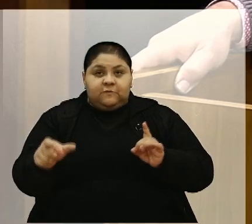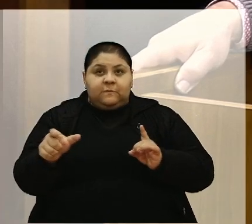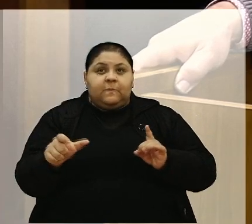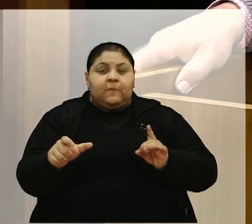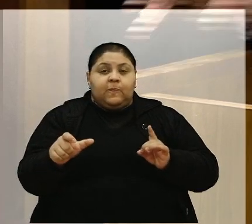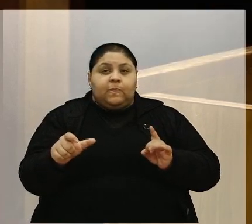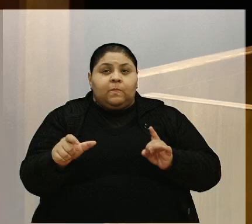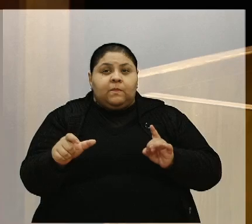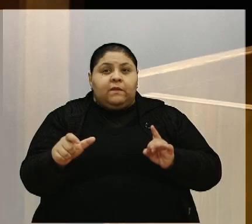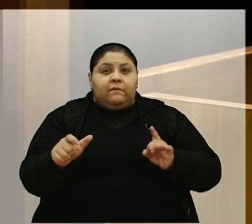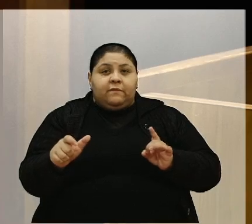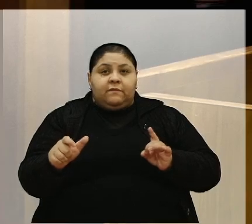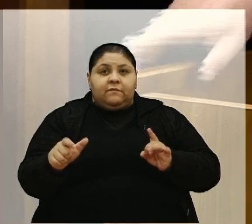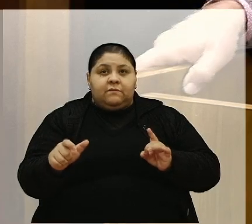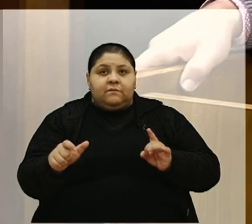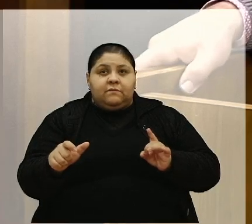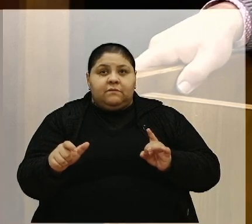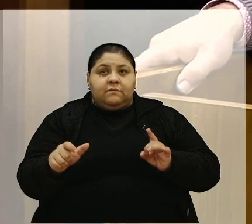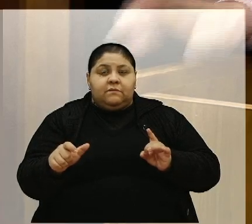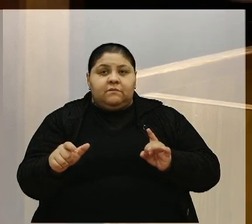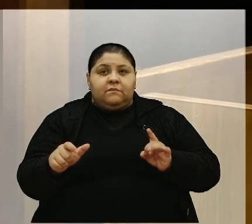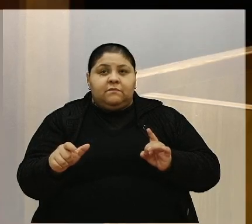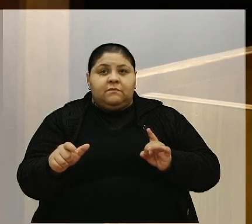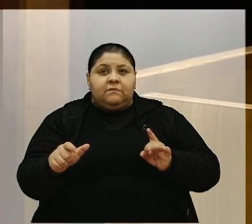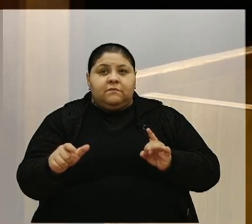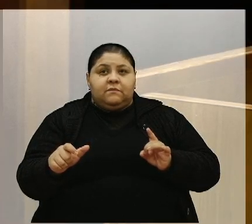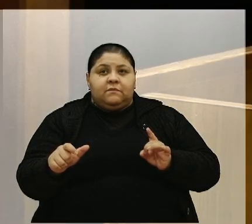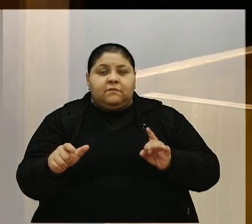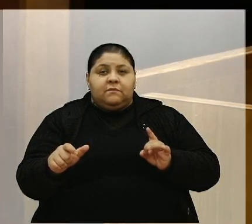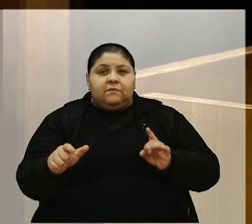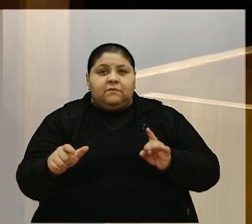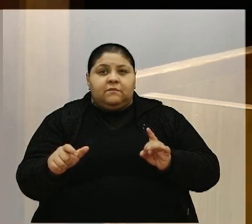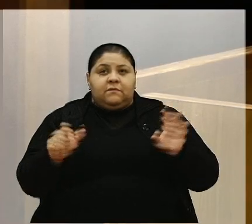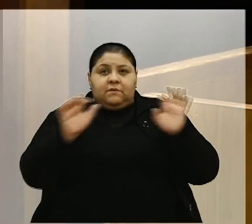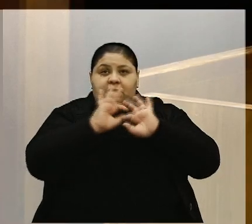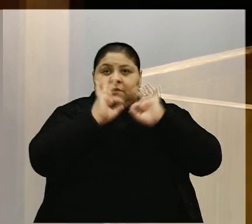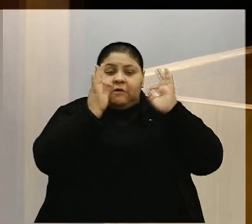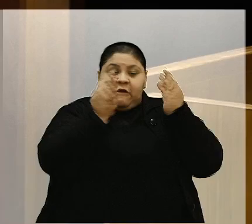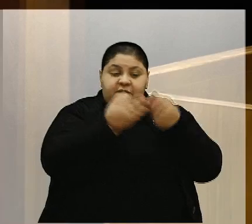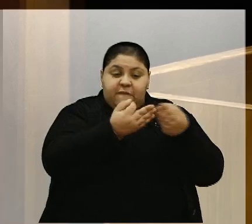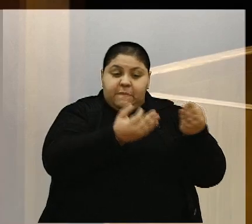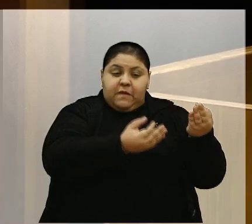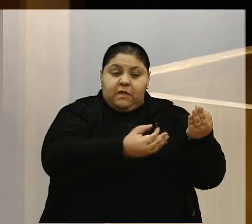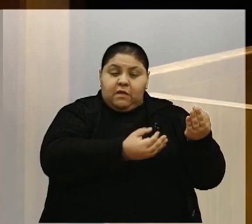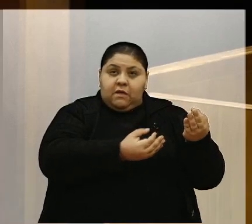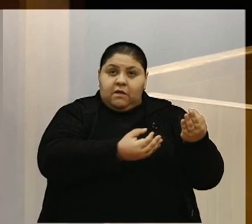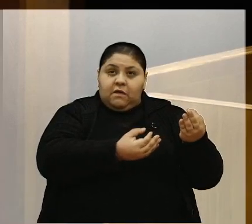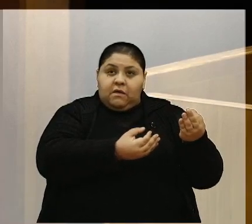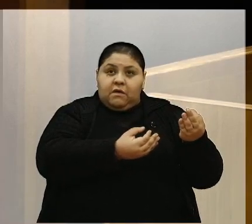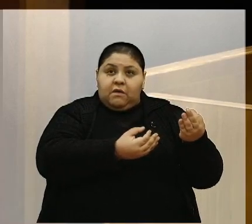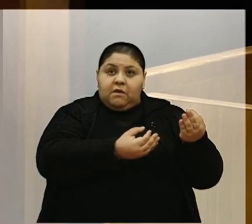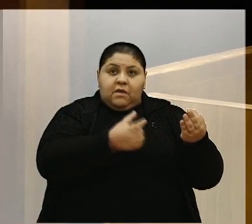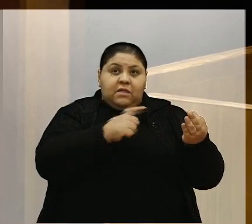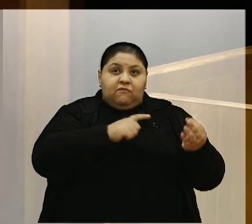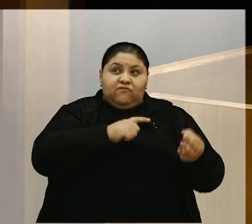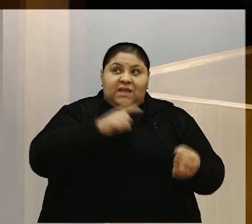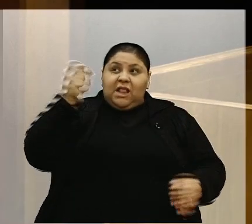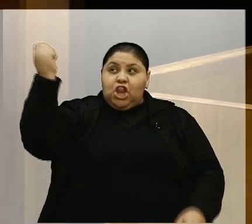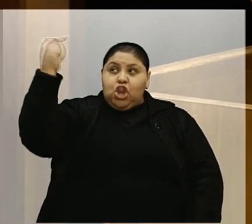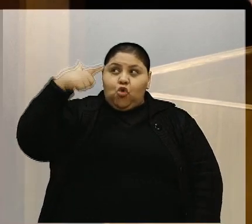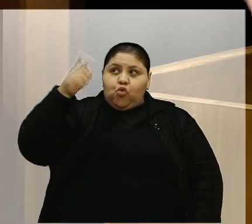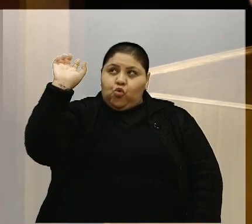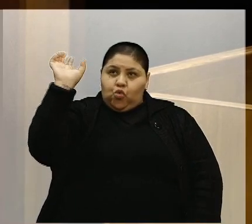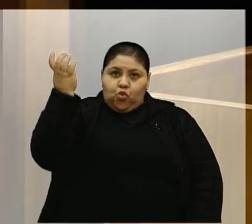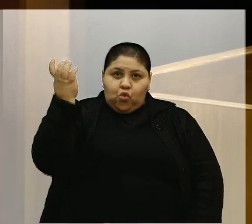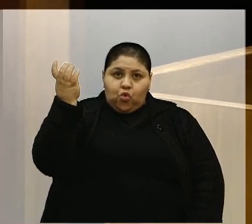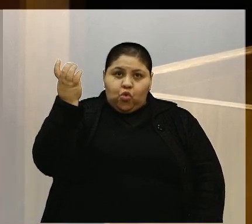lá embaixo, Servino Coelho, a família dele vive. e estão ainda sem luz no outro lado. Vivem